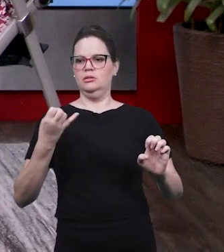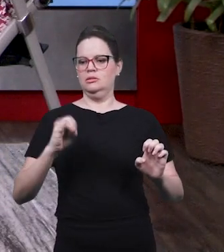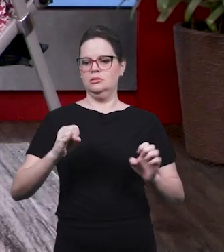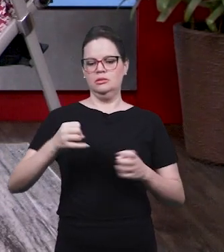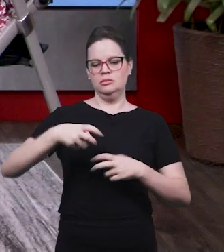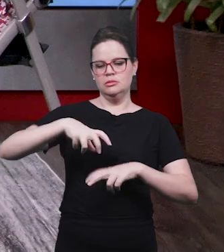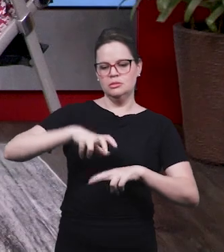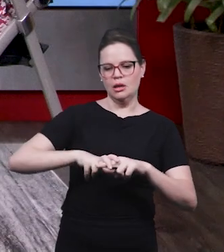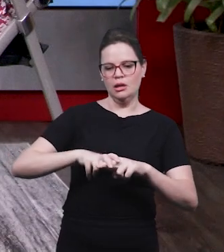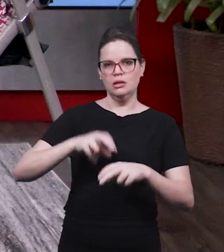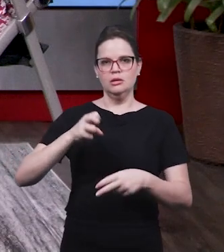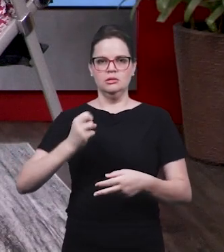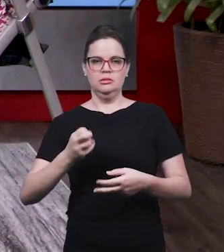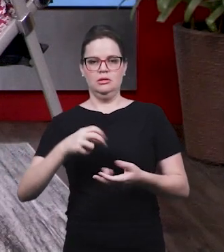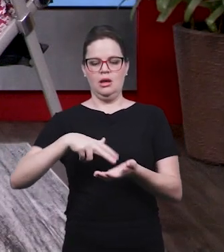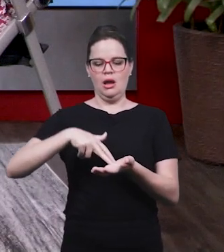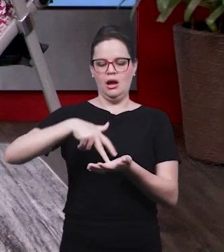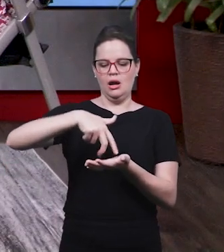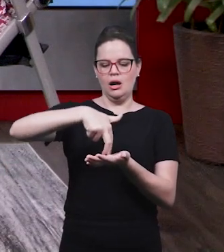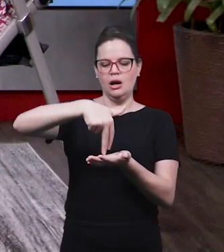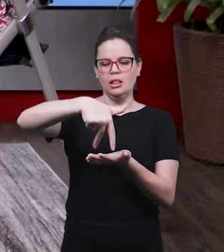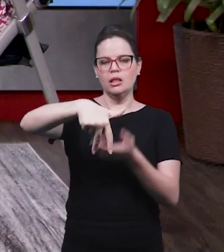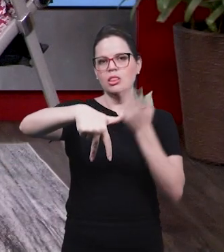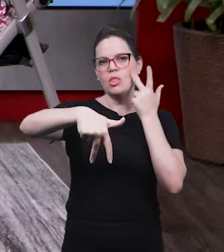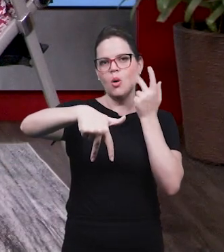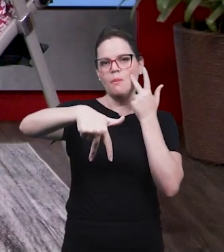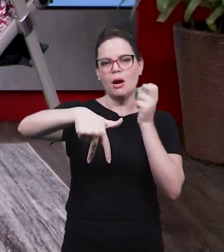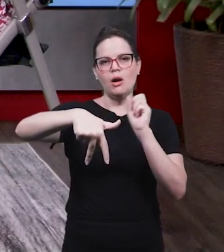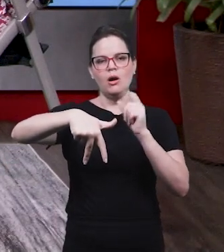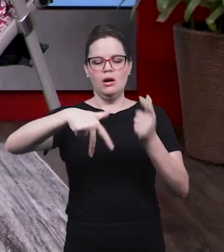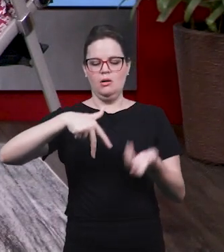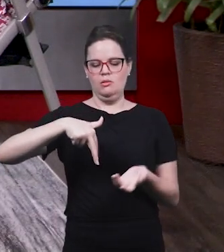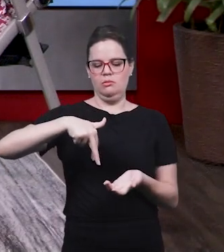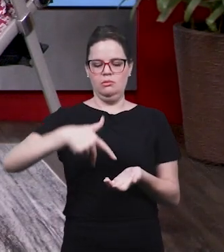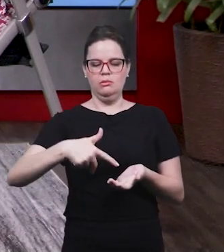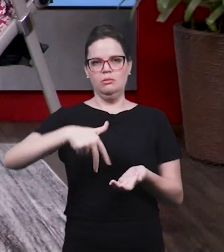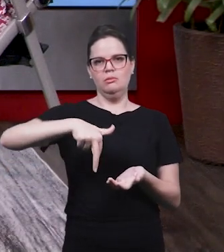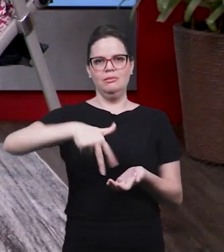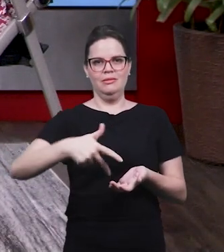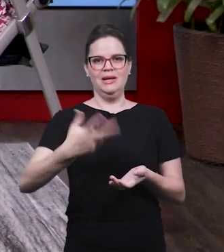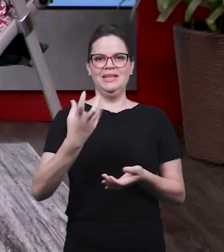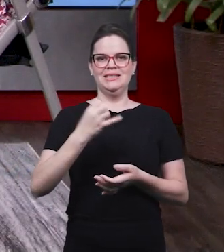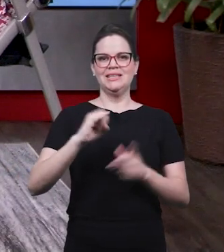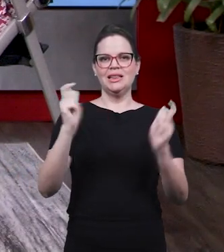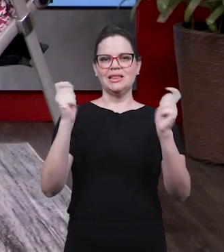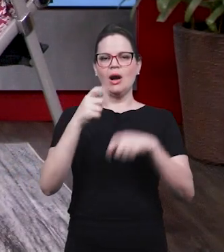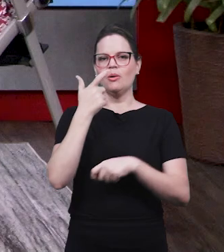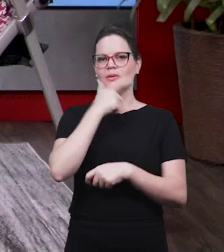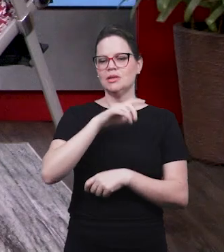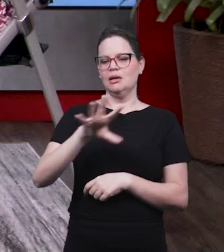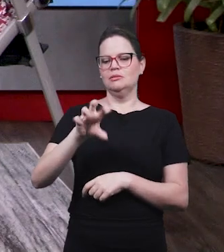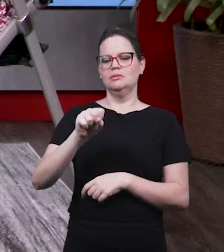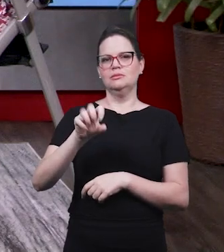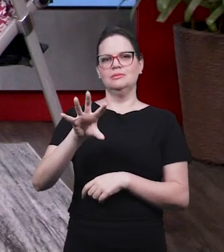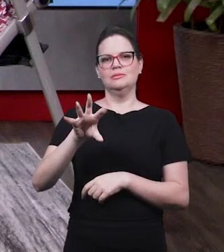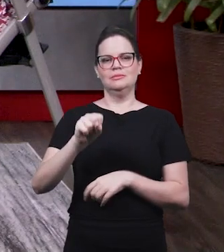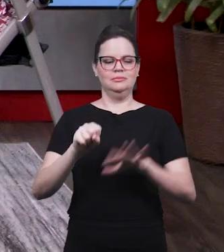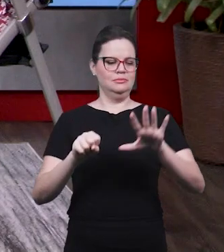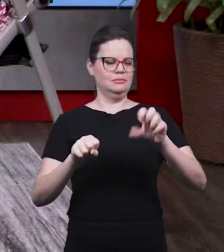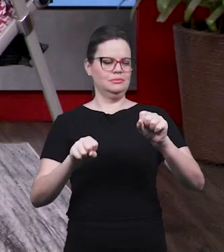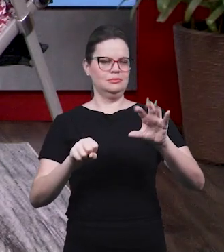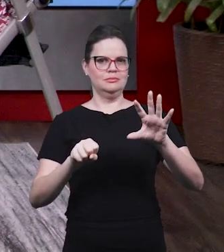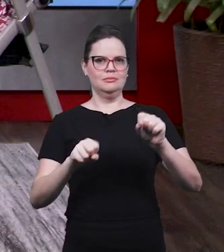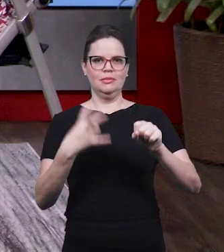como ela anda, se ela consegue pegar objetos, como que é a questão também, se